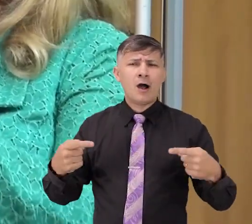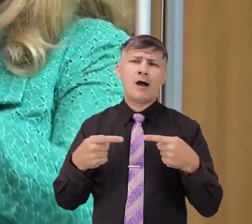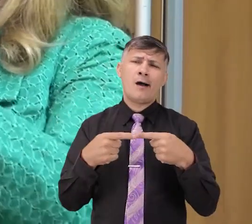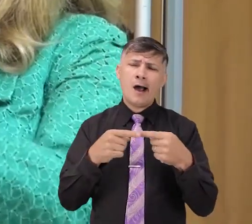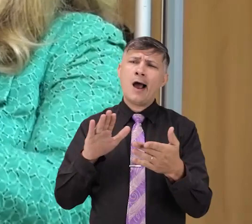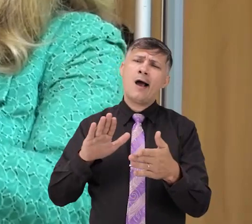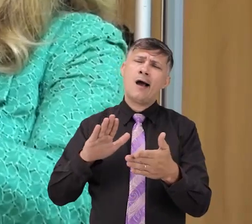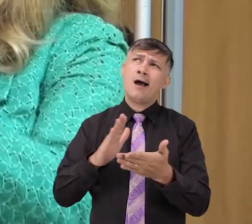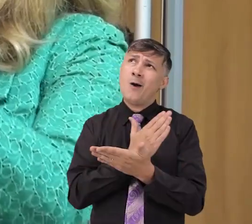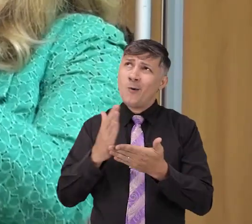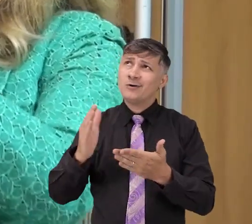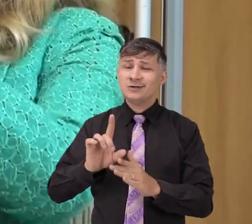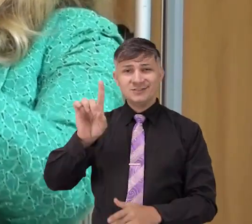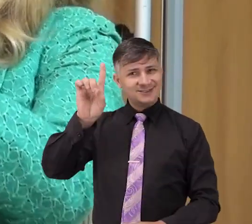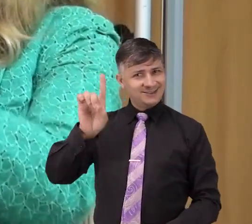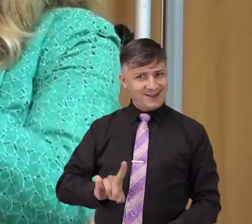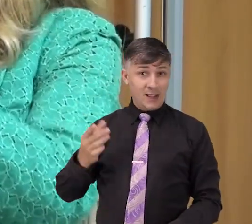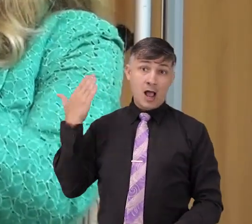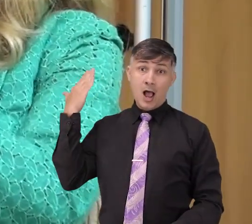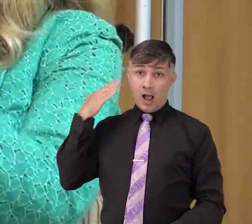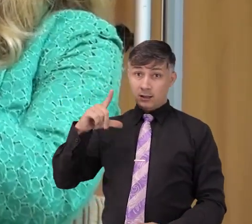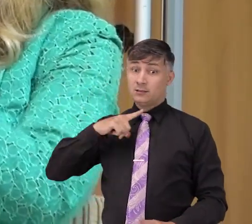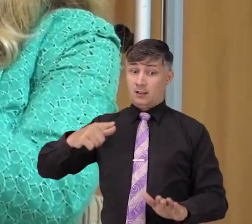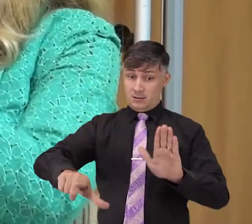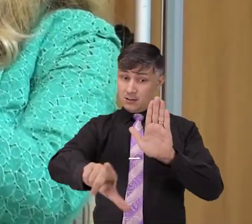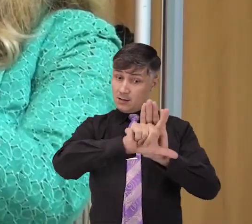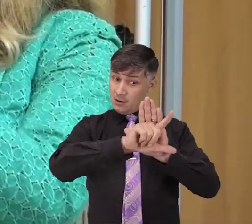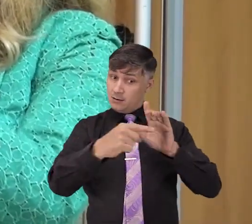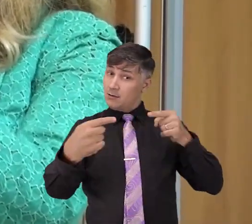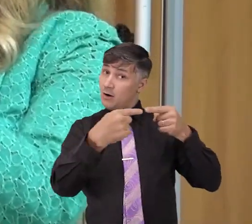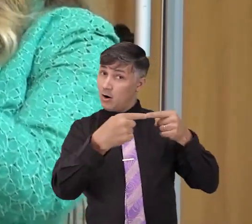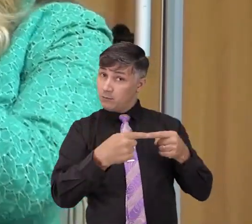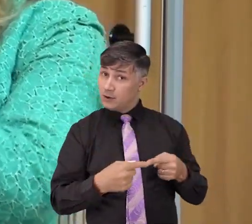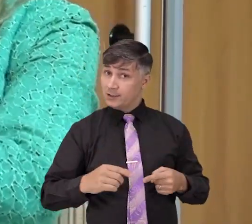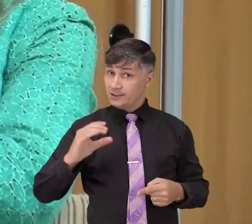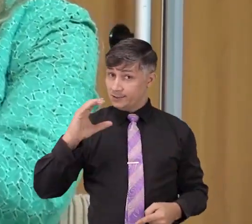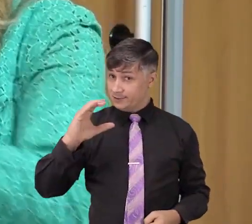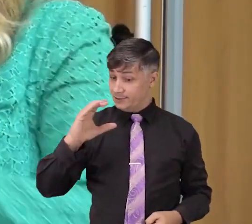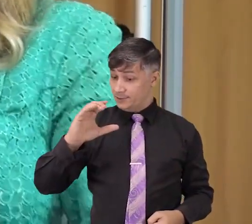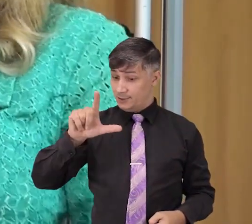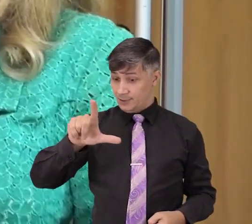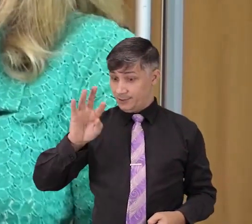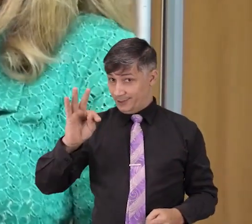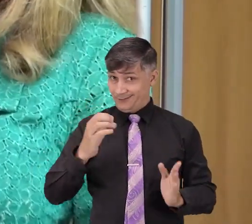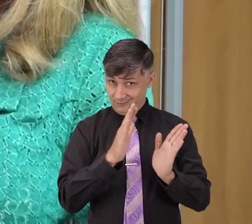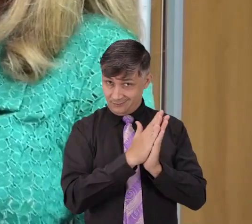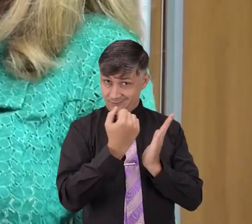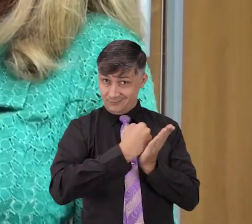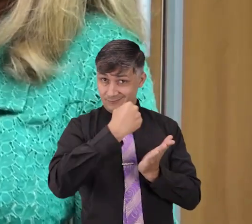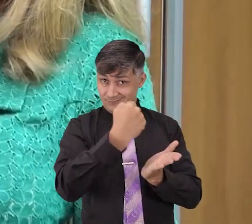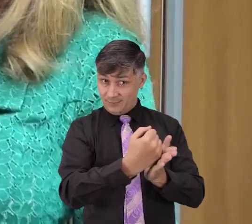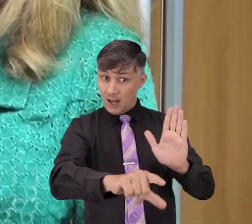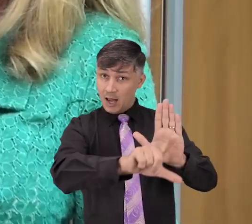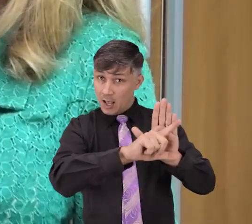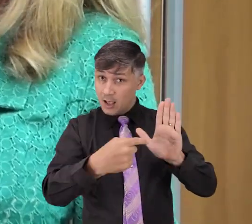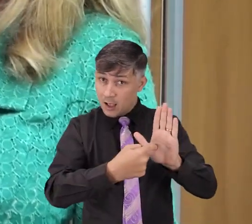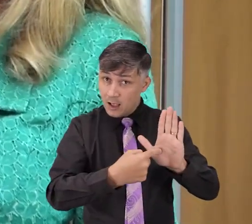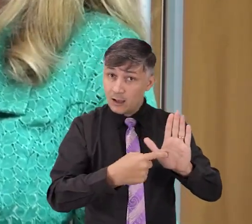alguns direitos que estavam antes previstos na CLT, na Consolidação dos Direitos do Trabalho, e